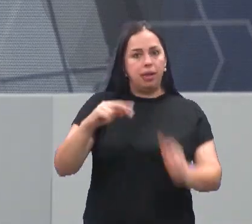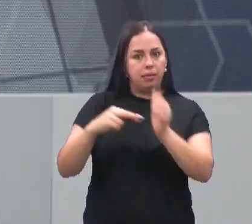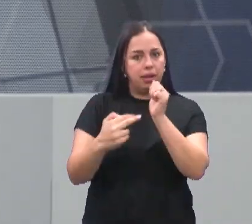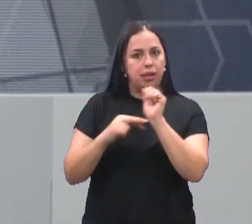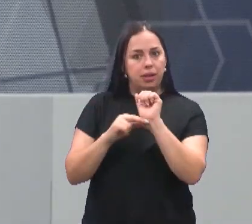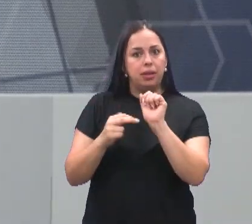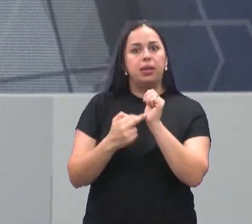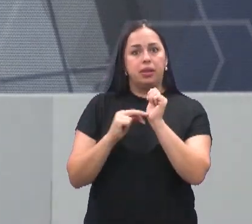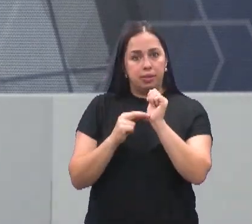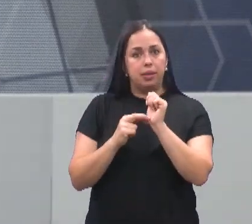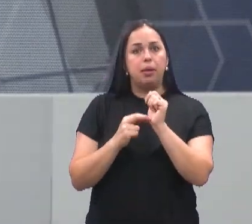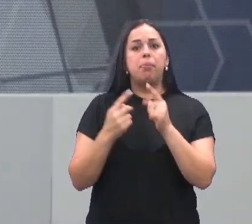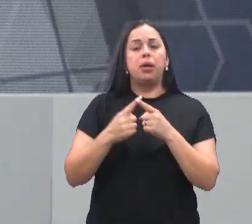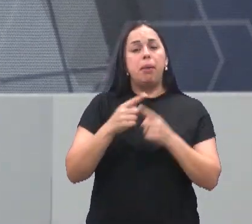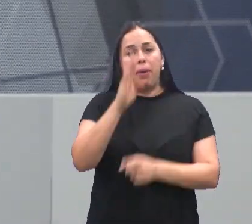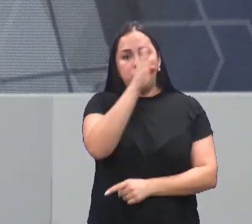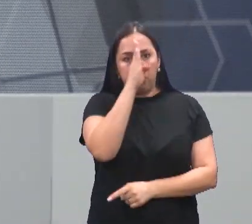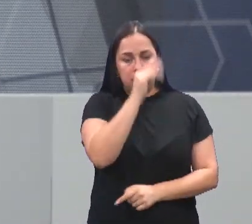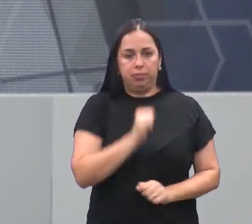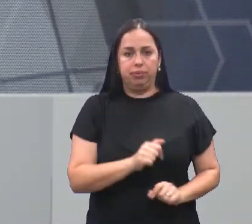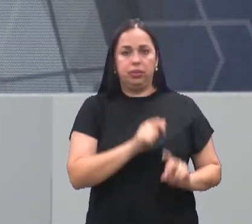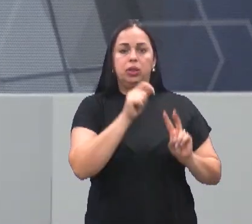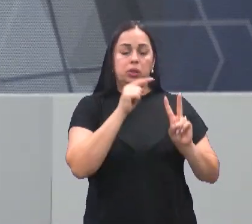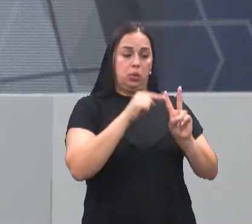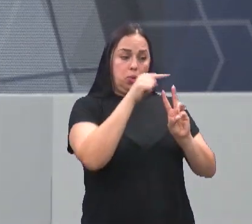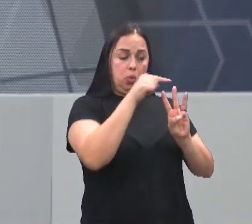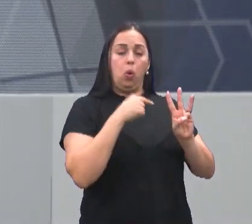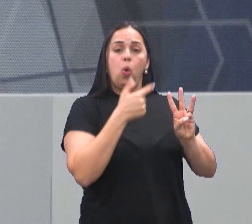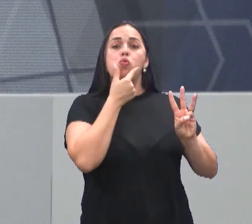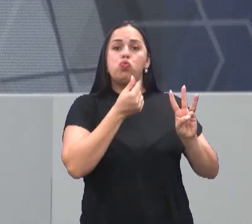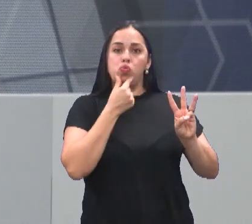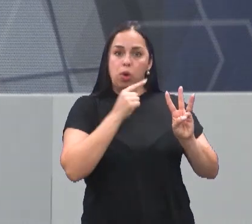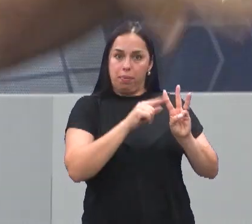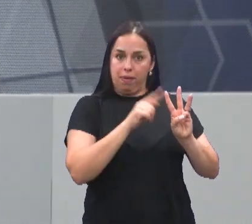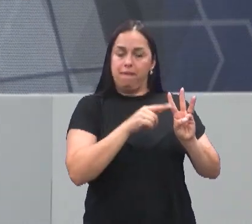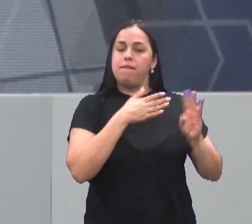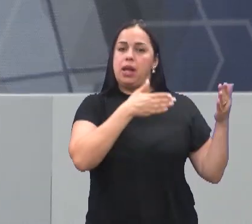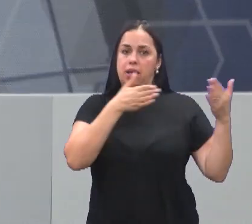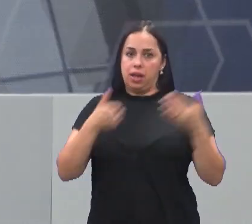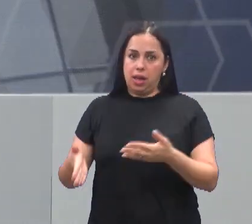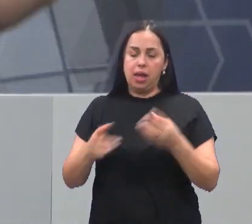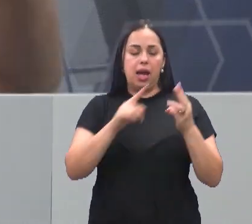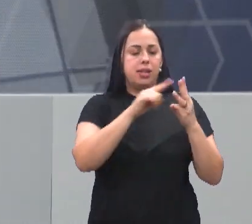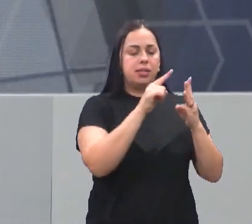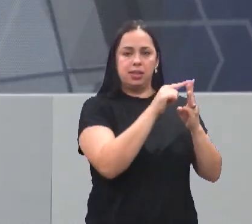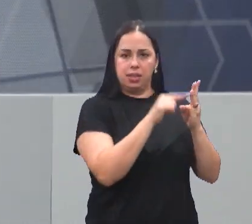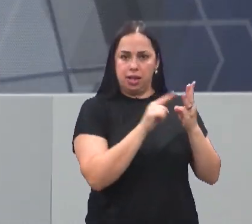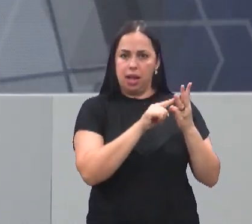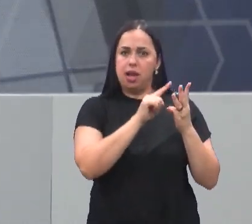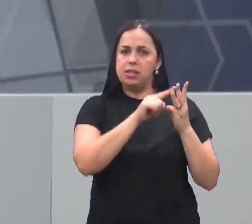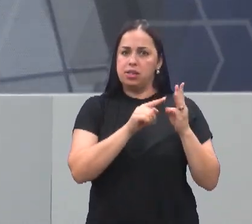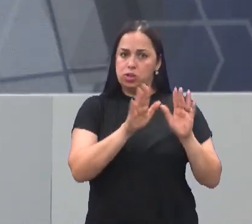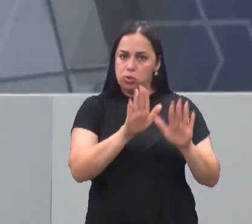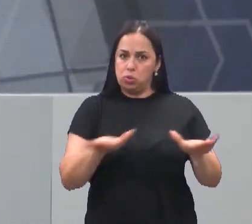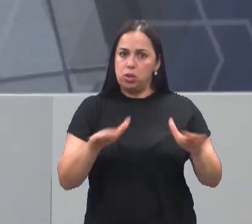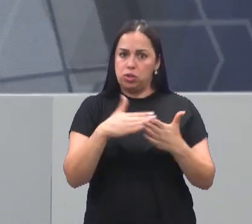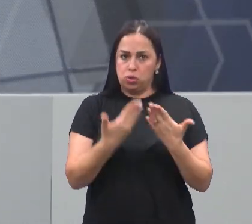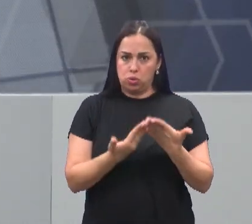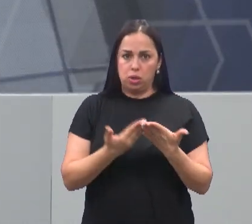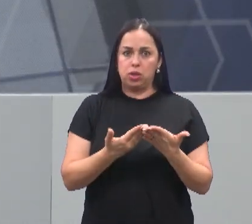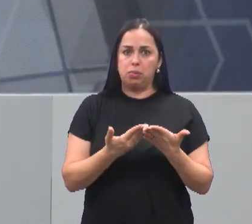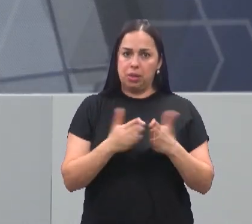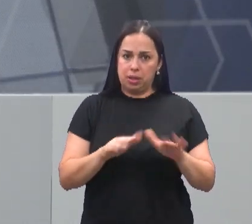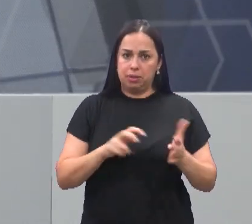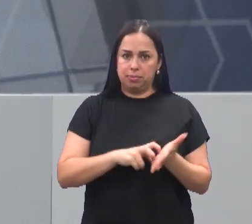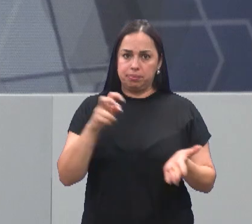crianças que viriam. O Rodolfo veio, as crianças moram no Galo Branco, estudam de manhã. Mas vou passar o vídeo, porque eu estou aqui, infelizmente,